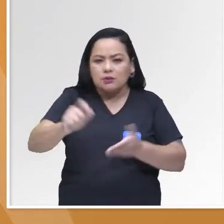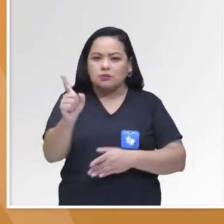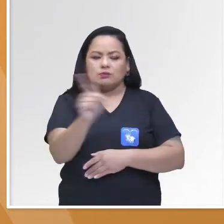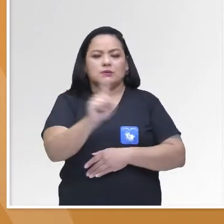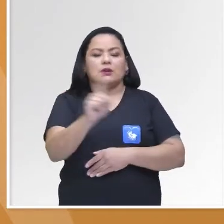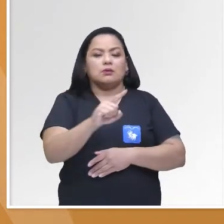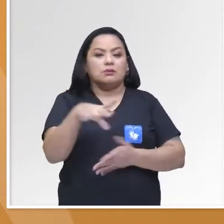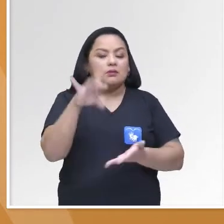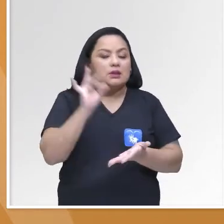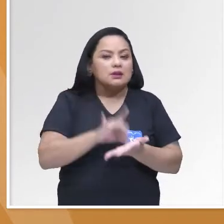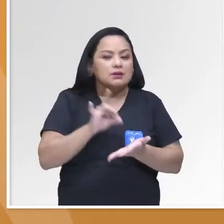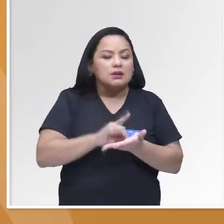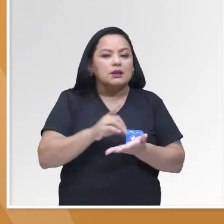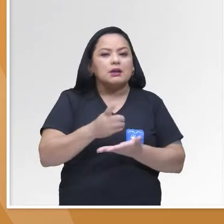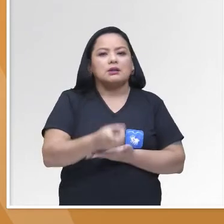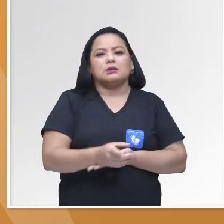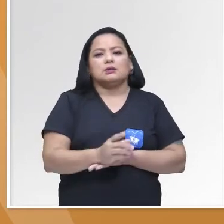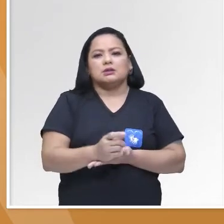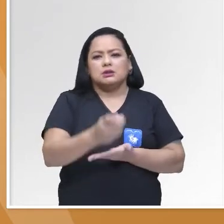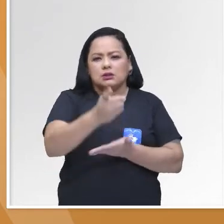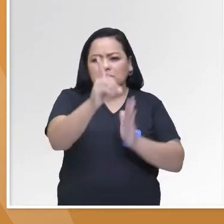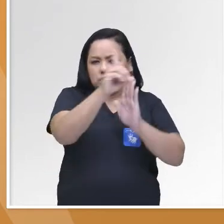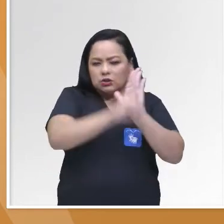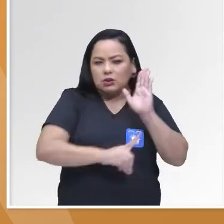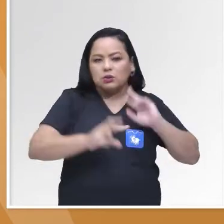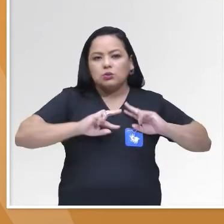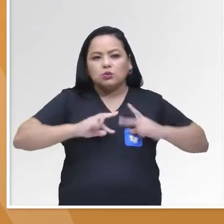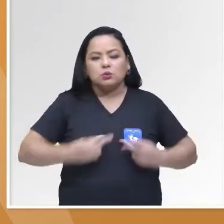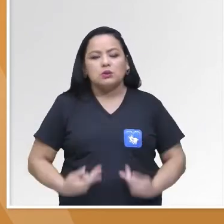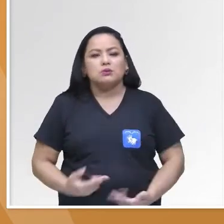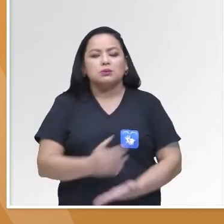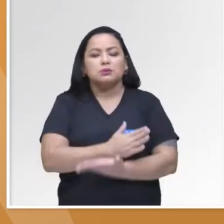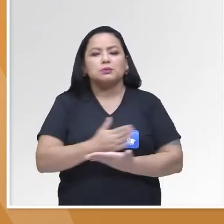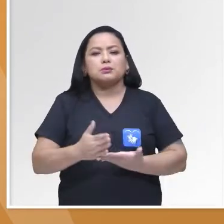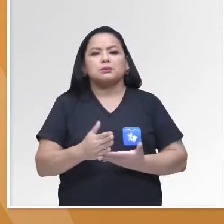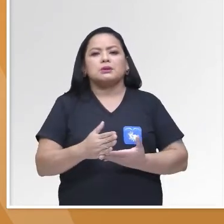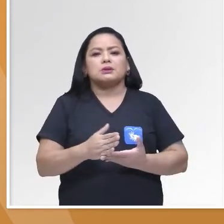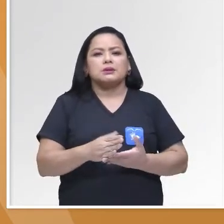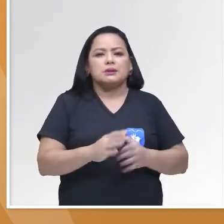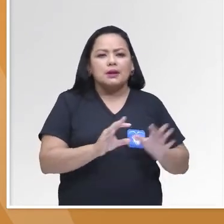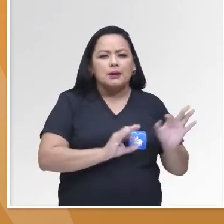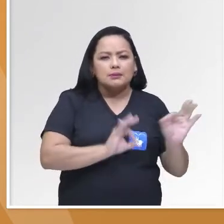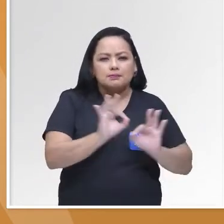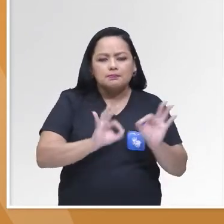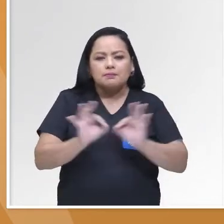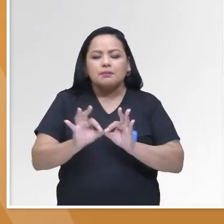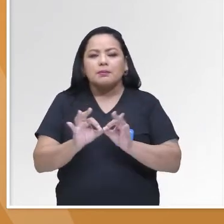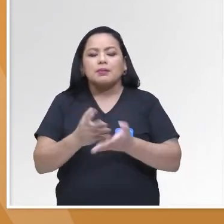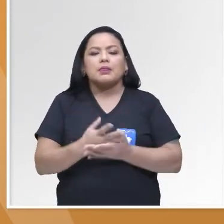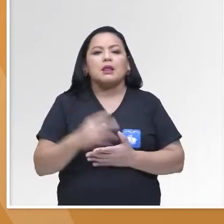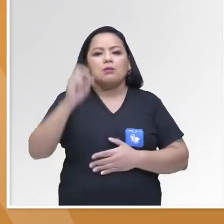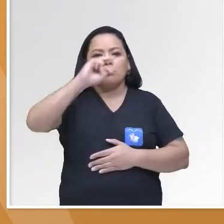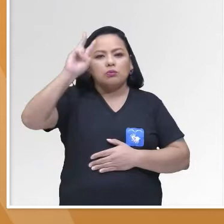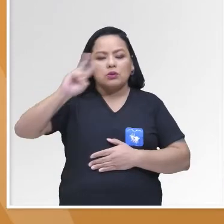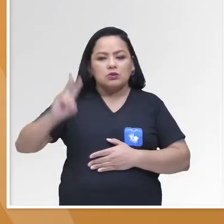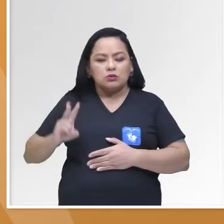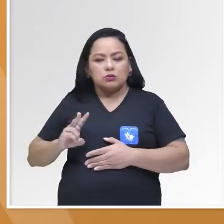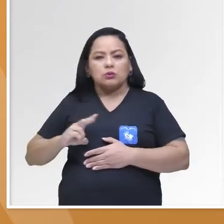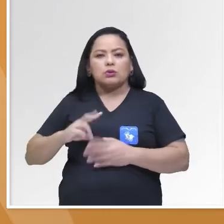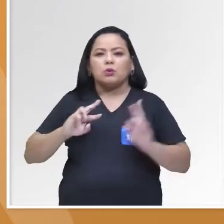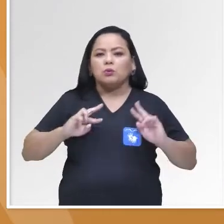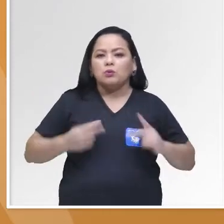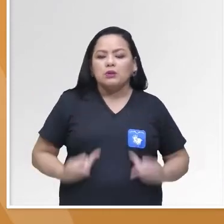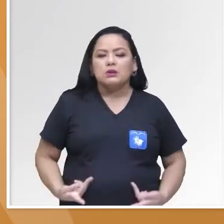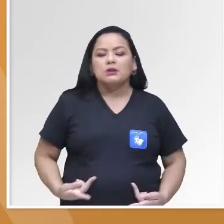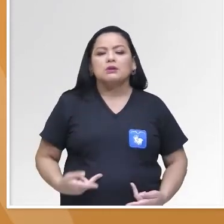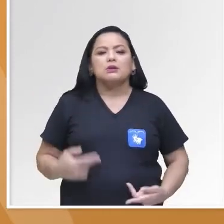Na verdade, os direitos humanos, eles começam a ser gestados na história da humanidade